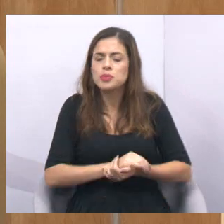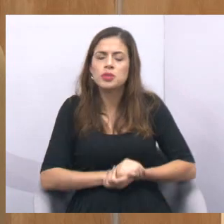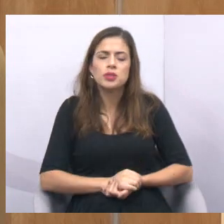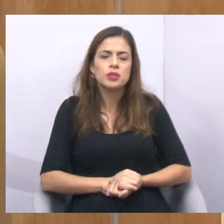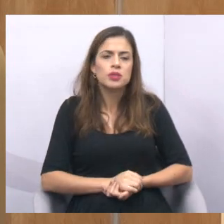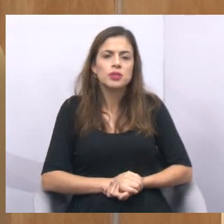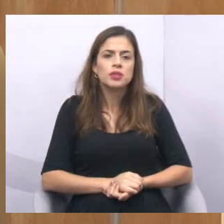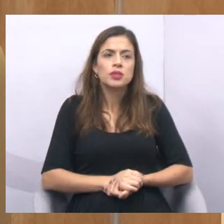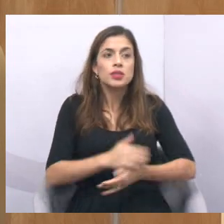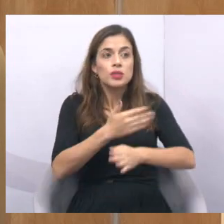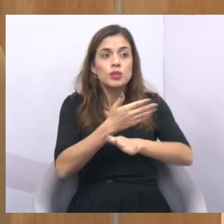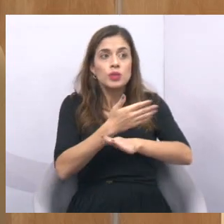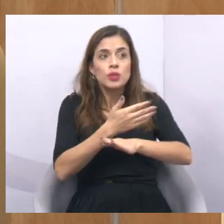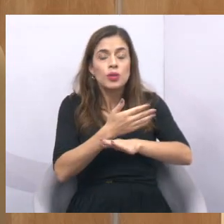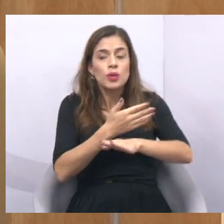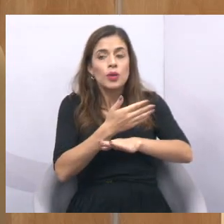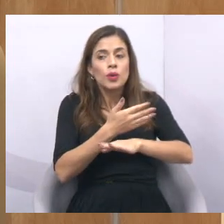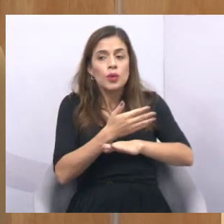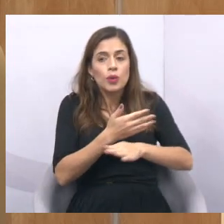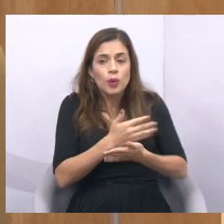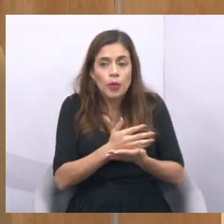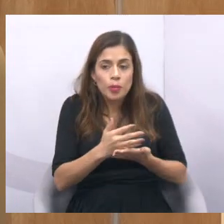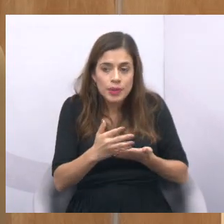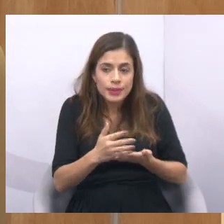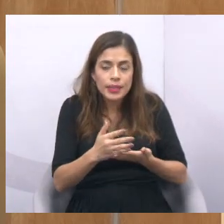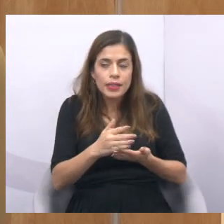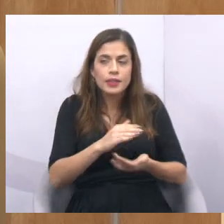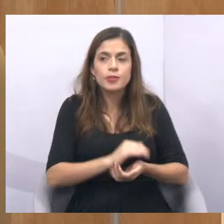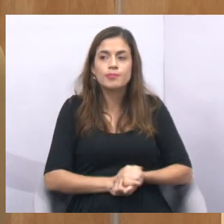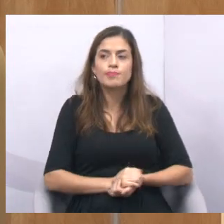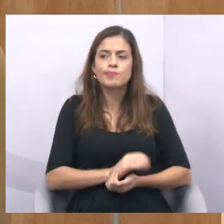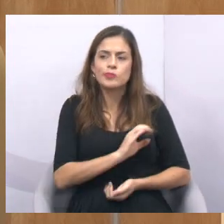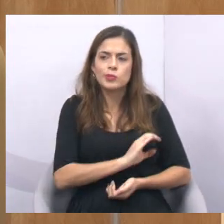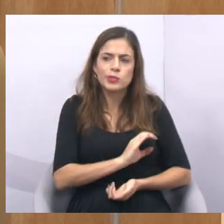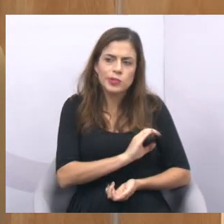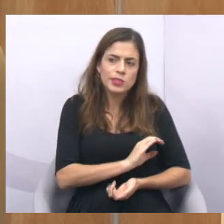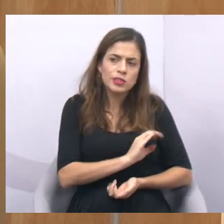Eu comecei meus primeiros passos lá no Corinthians,